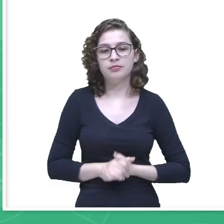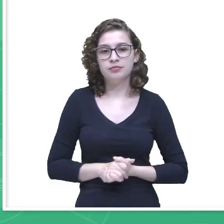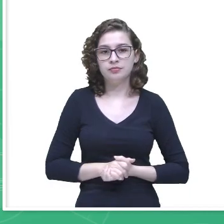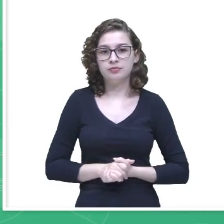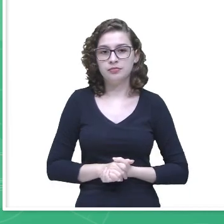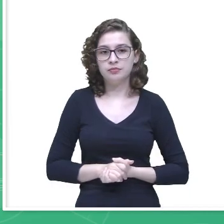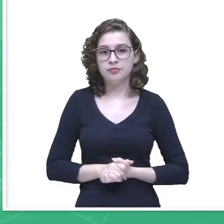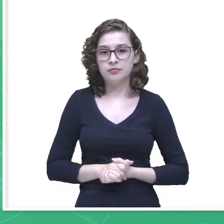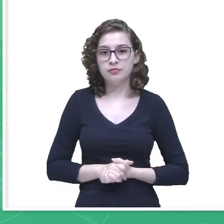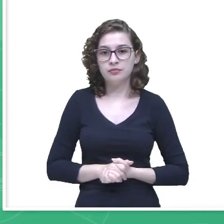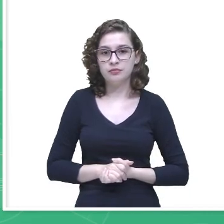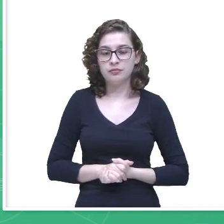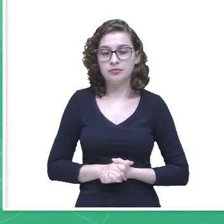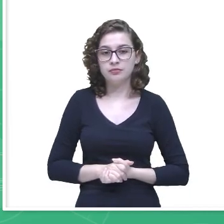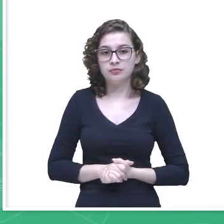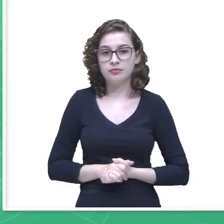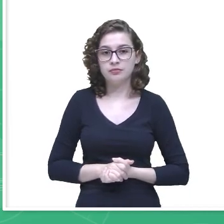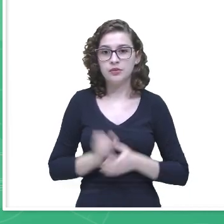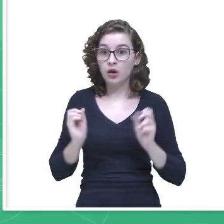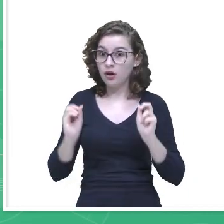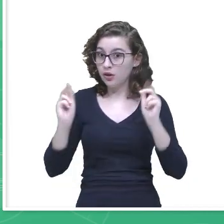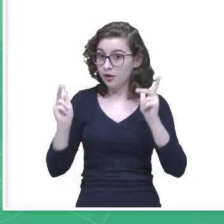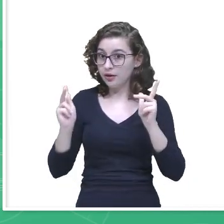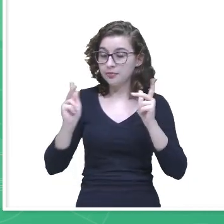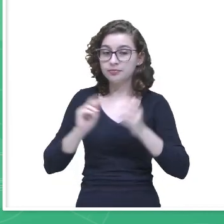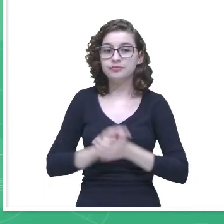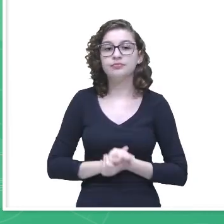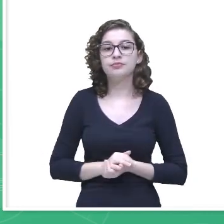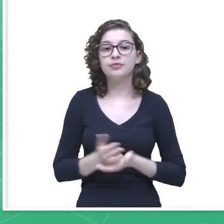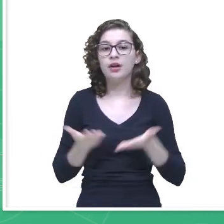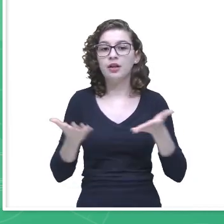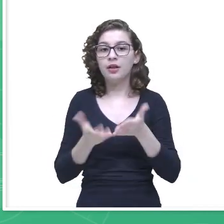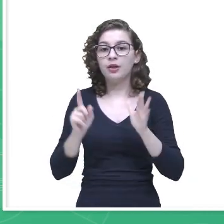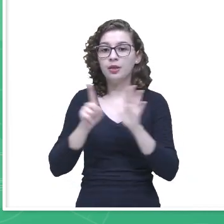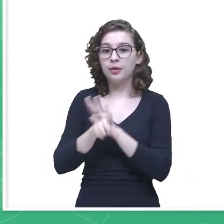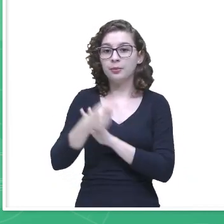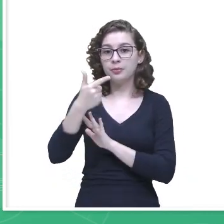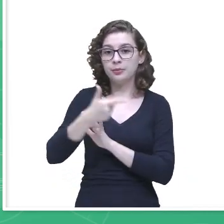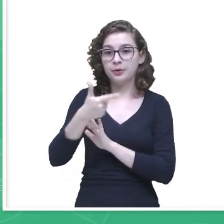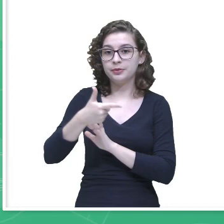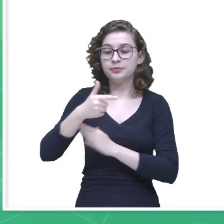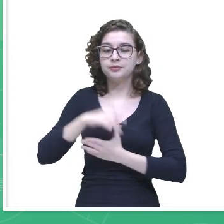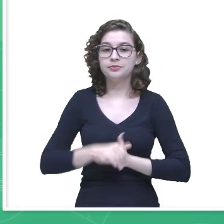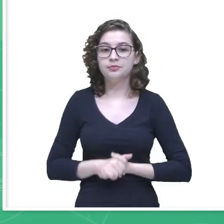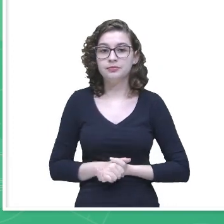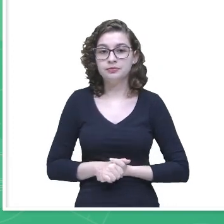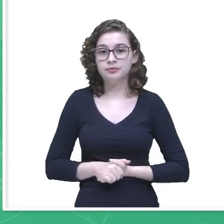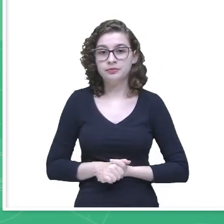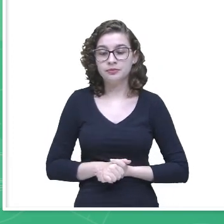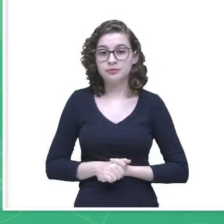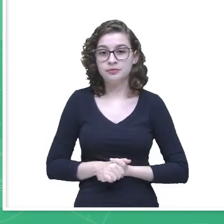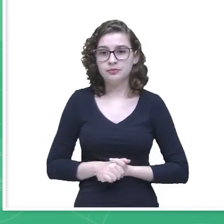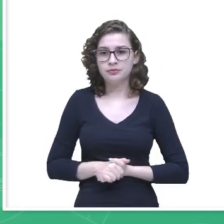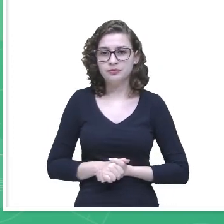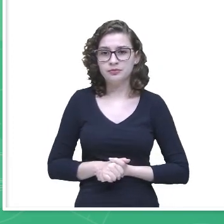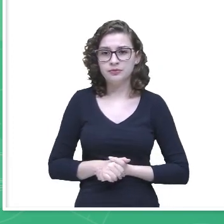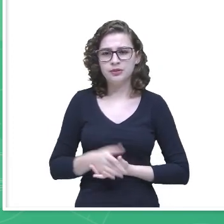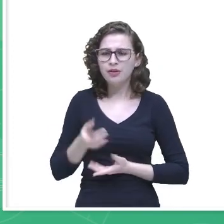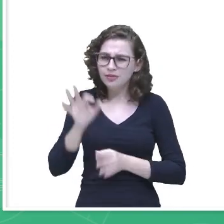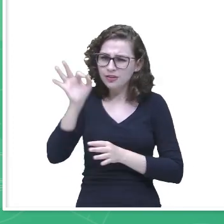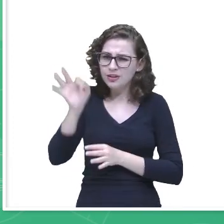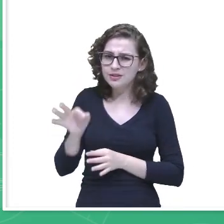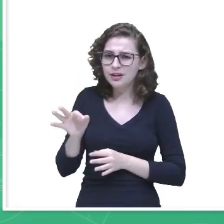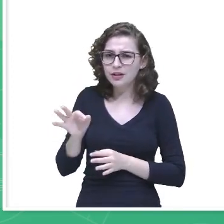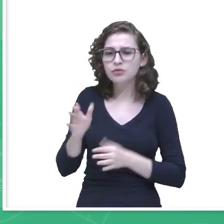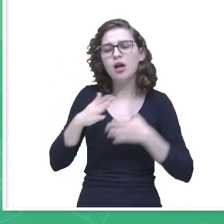na translocação, ok? Muito bem. E agora? Espero que você tenha acertado. Se não acertou, a